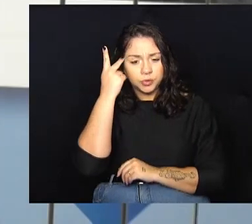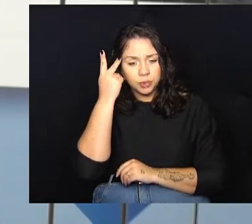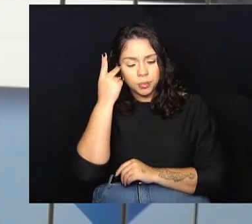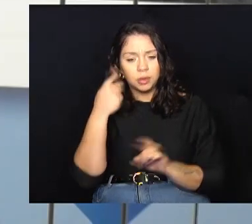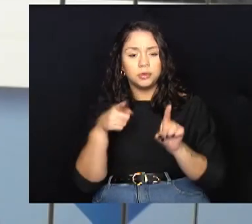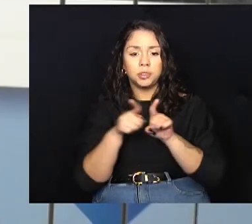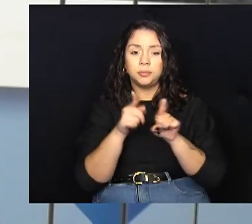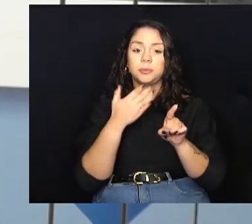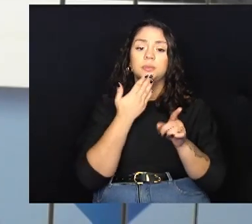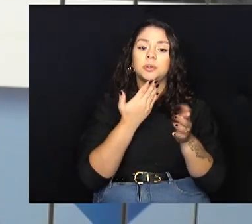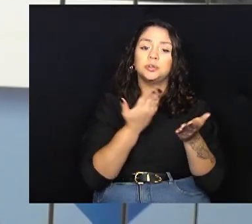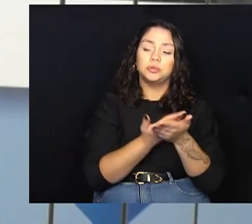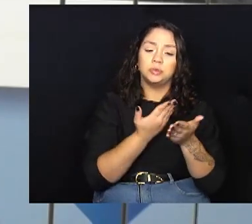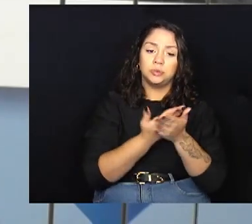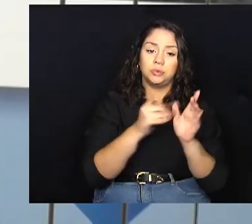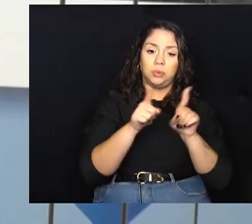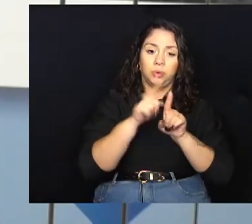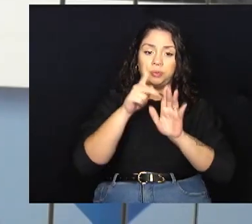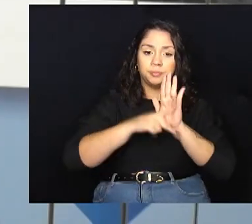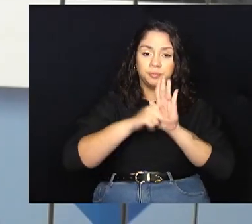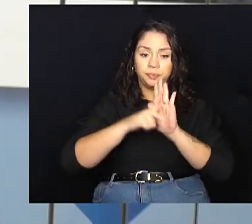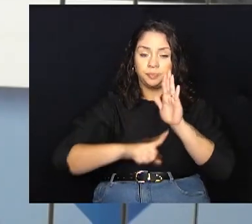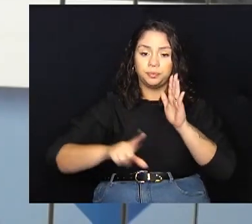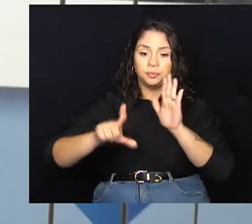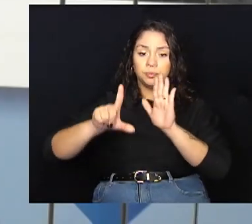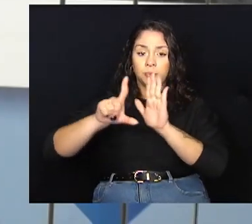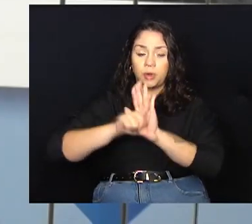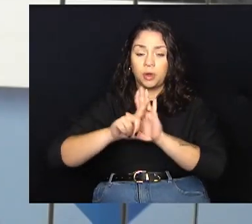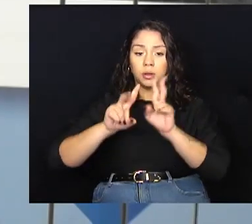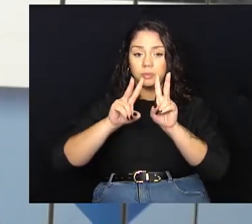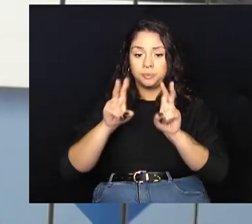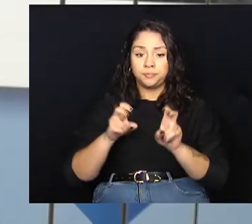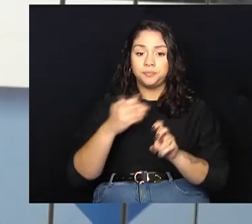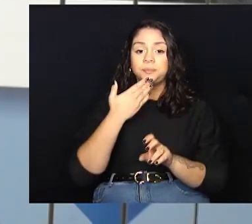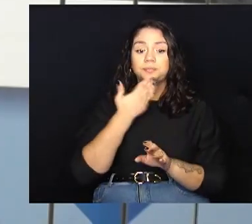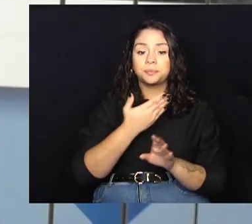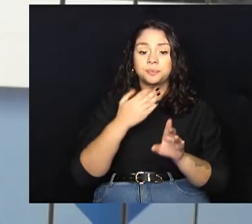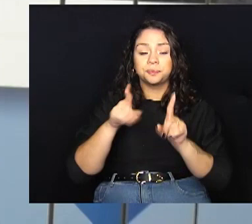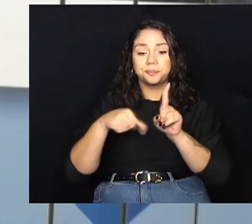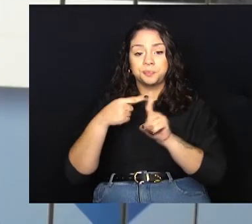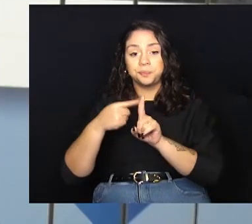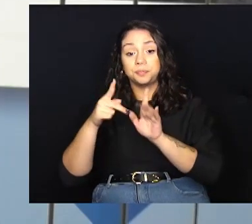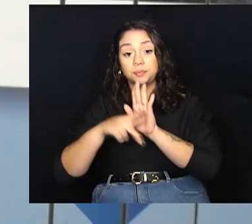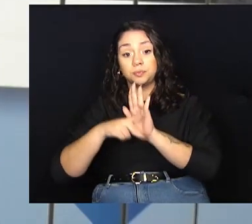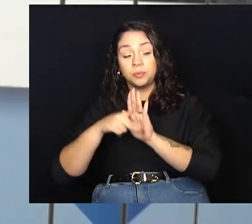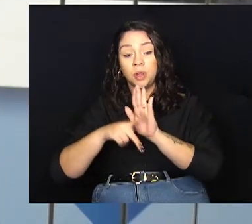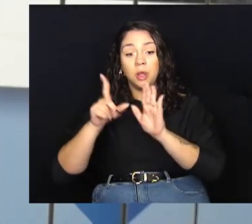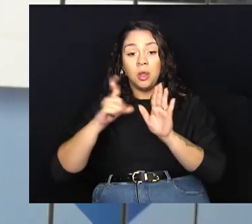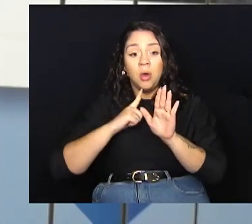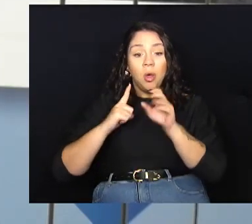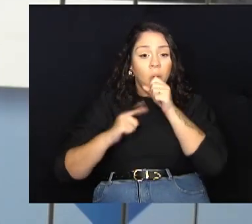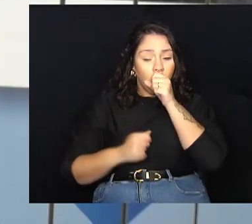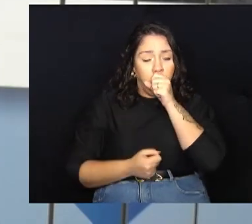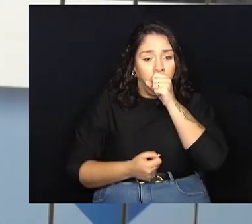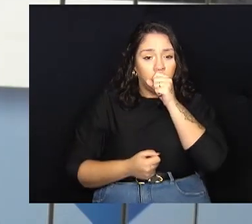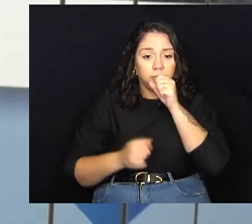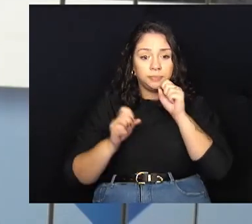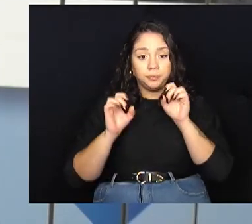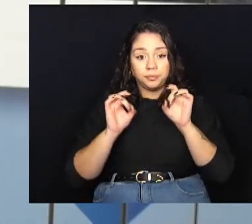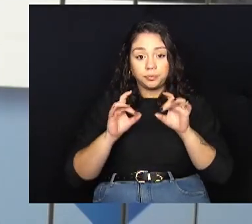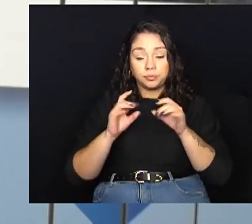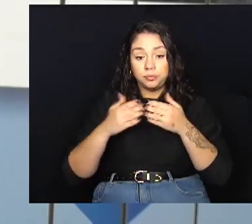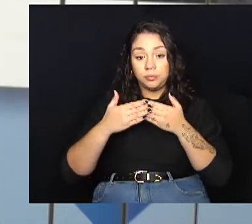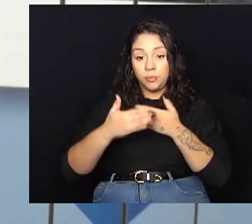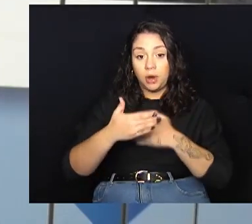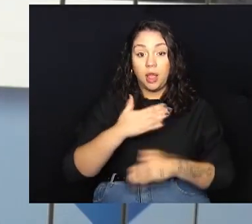requerimentos e projetos de lei no caso dos requerimentos e projetos esses passam a tramitar a partir